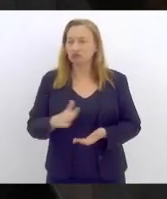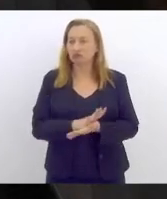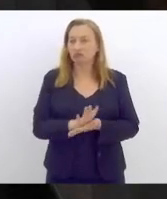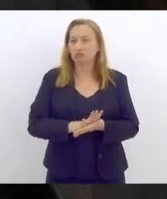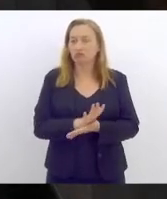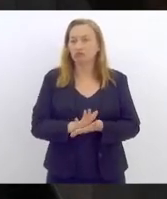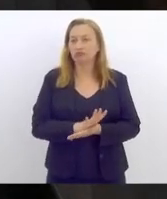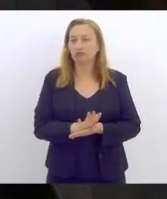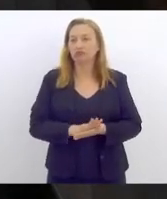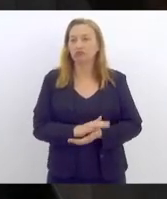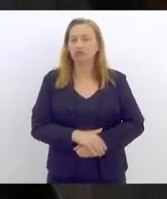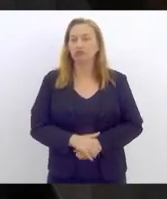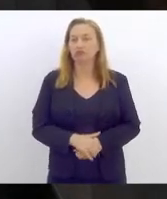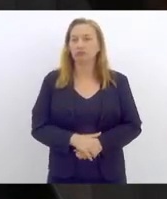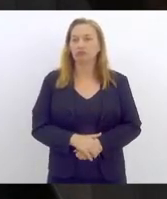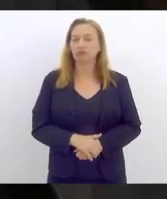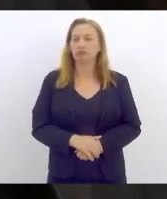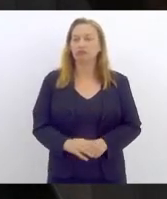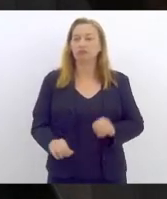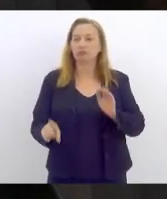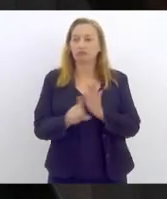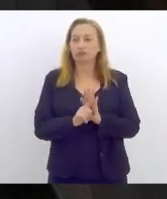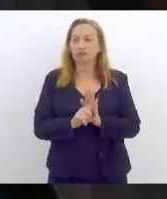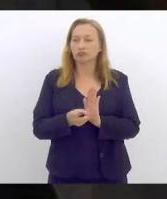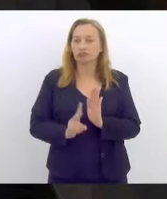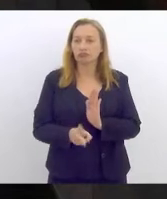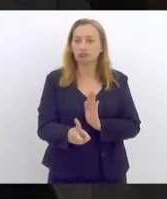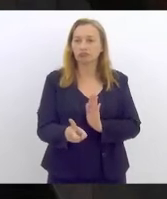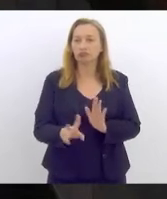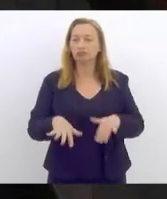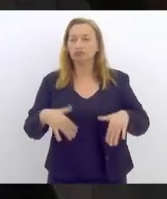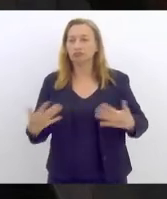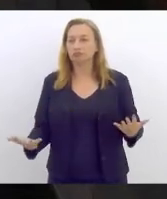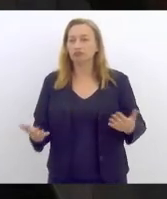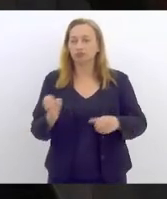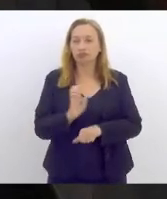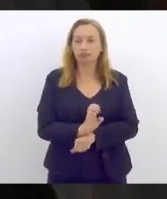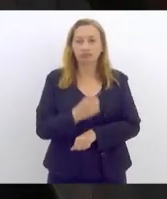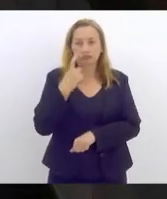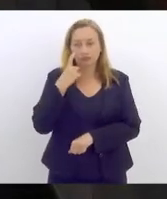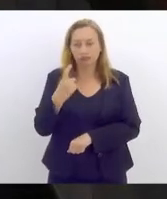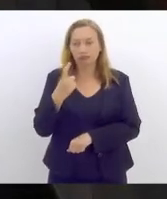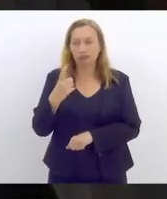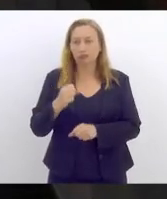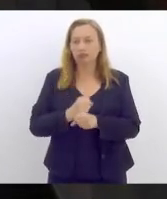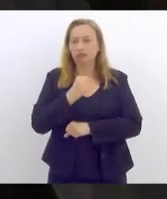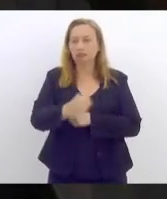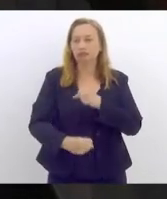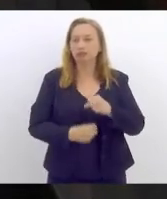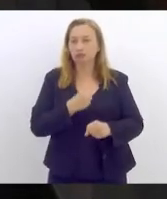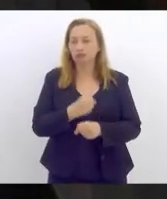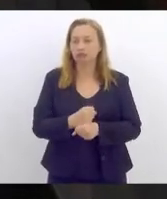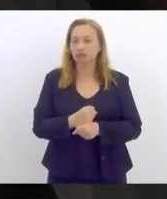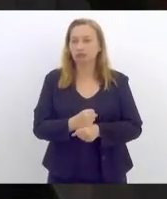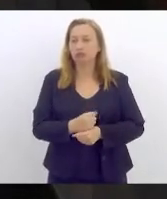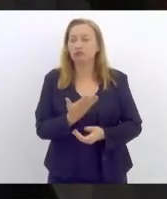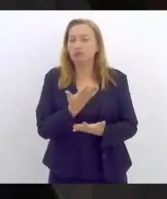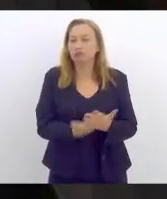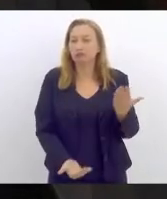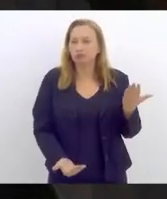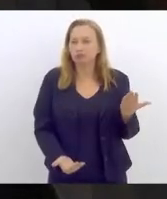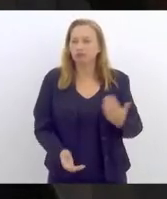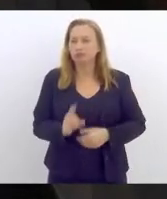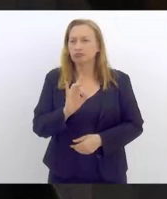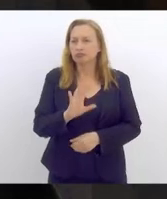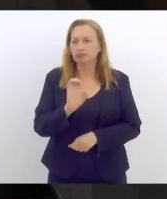e a legislação Continuará então o Estado previu para o ano que vem a perda